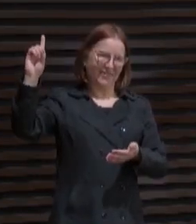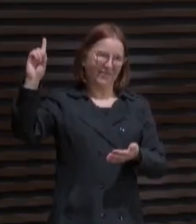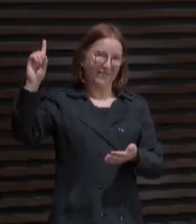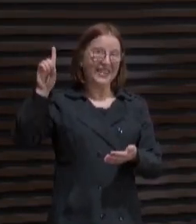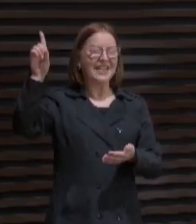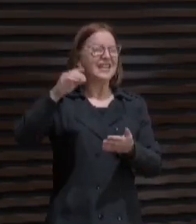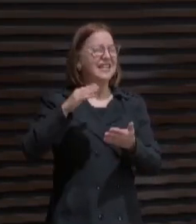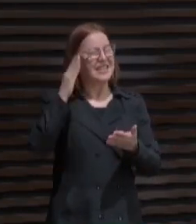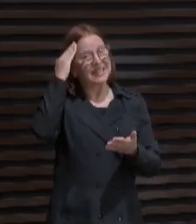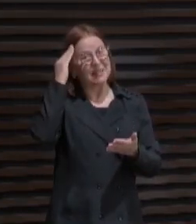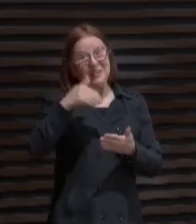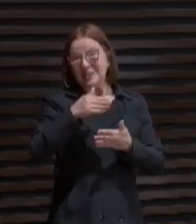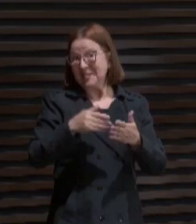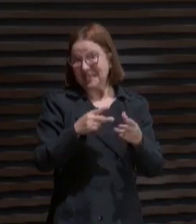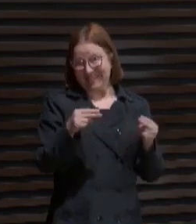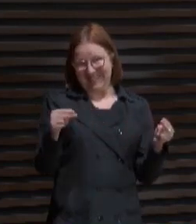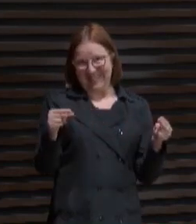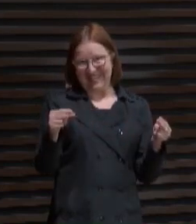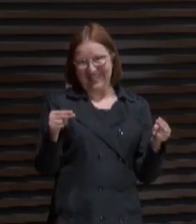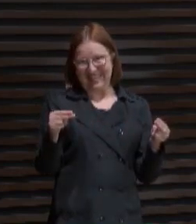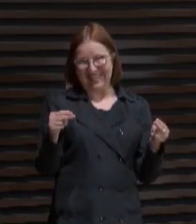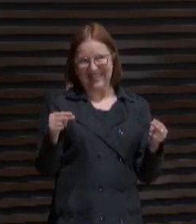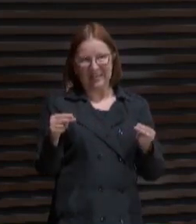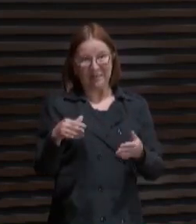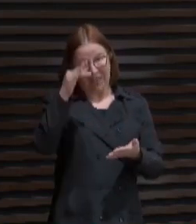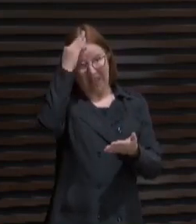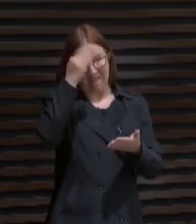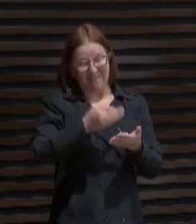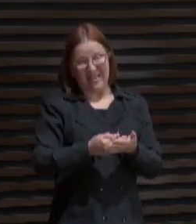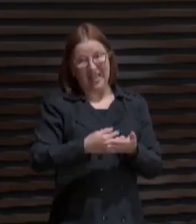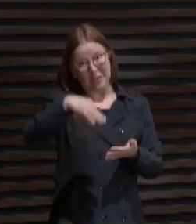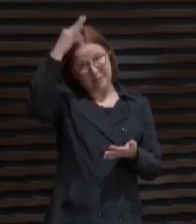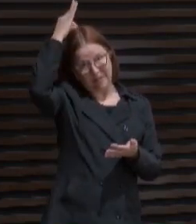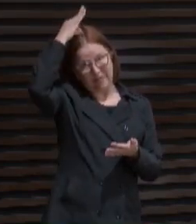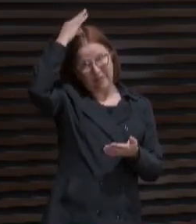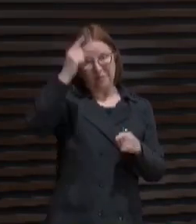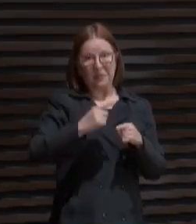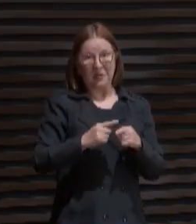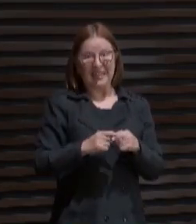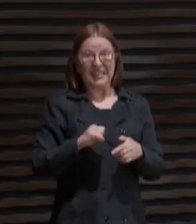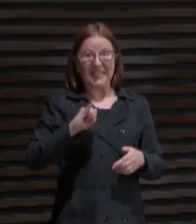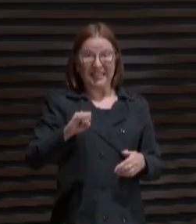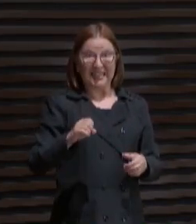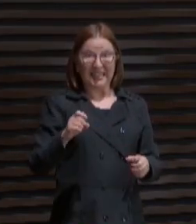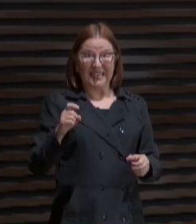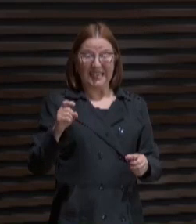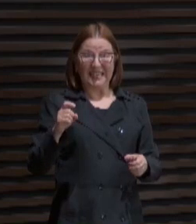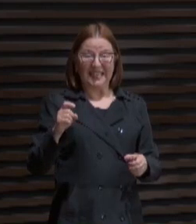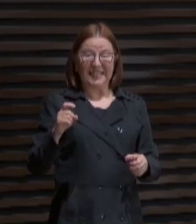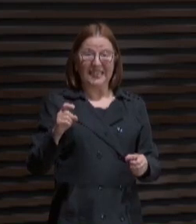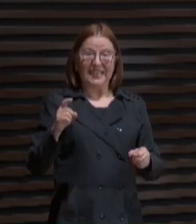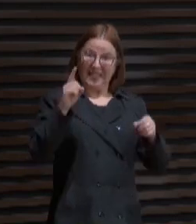coisas. E ela está no plano espiritual, porque se dependesse dessa alma que cai e se